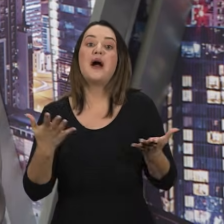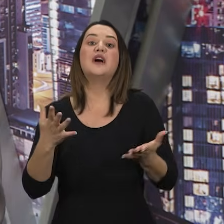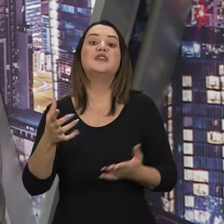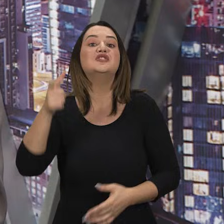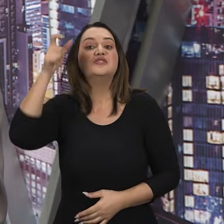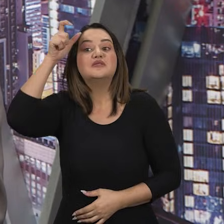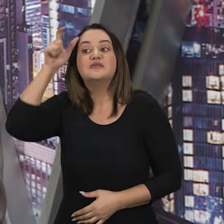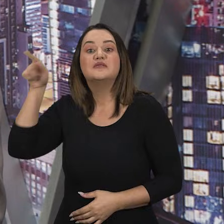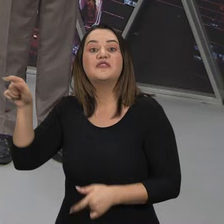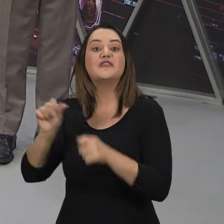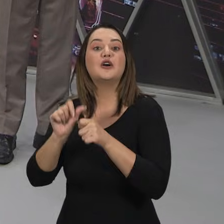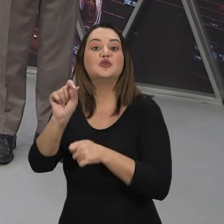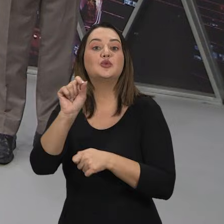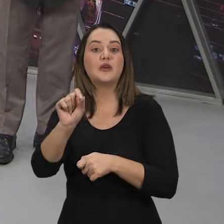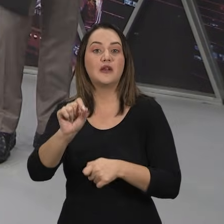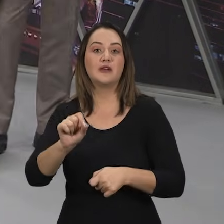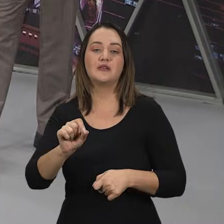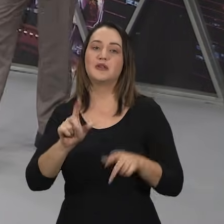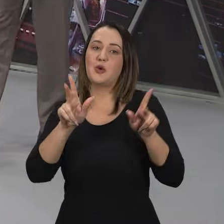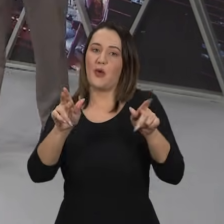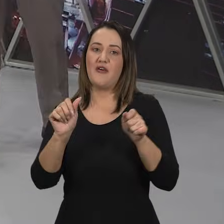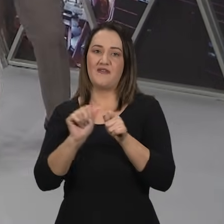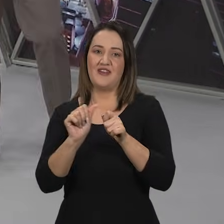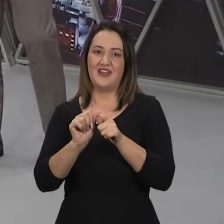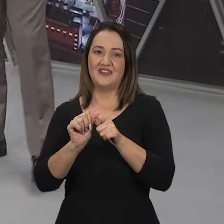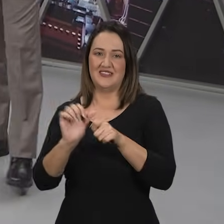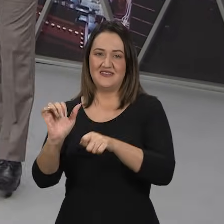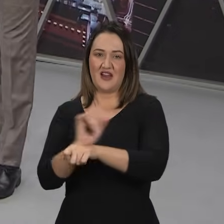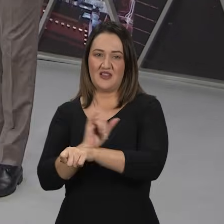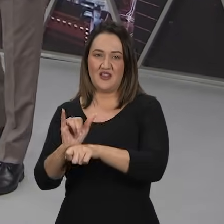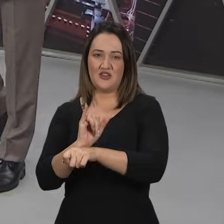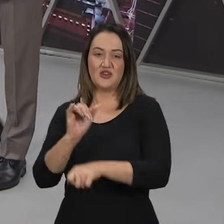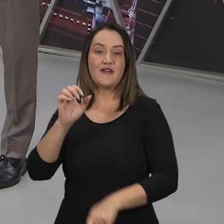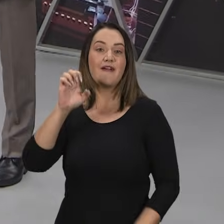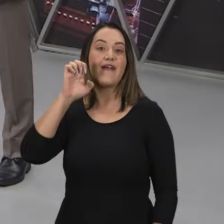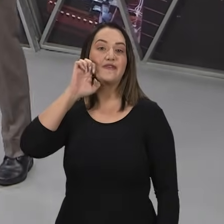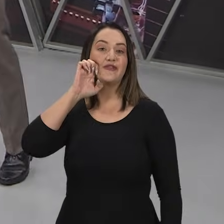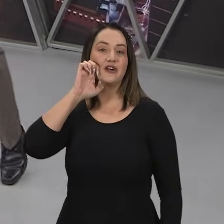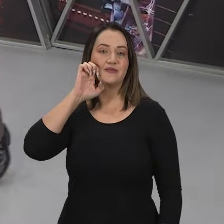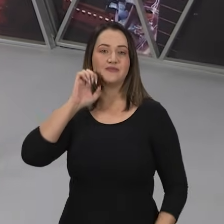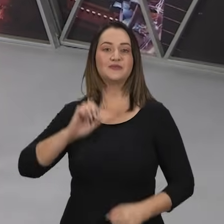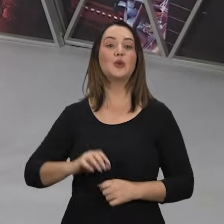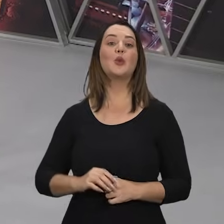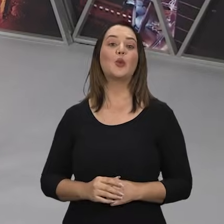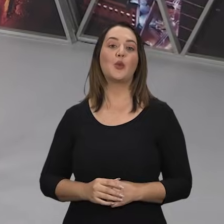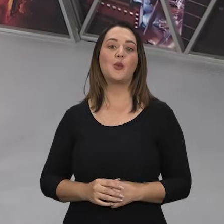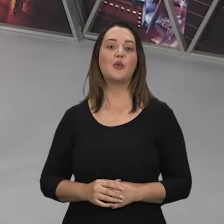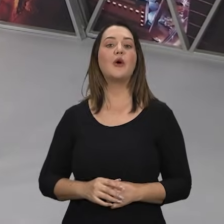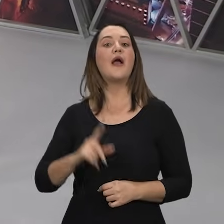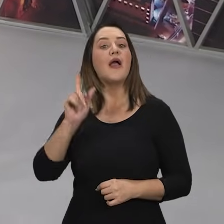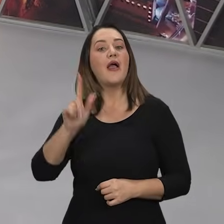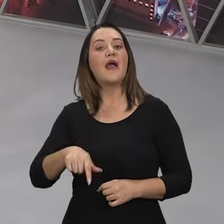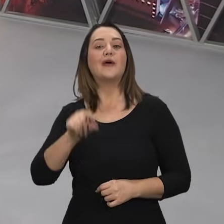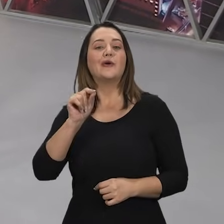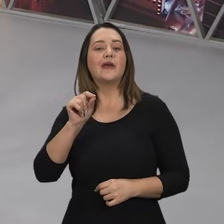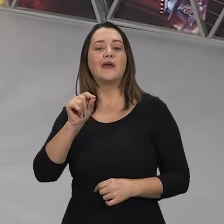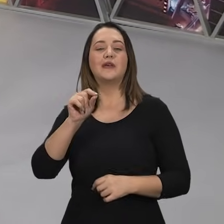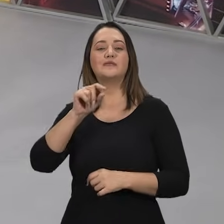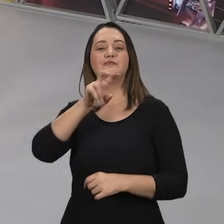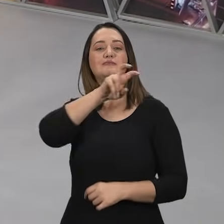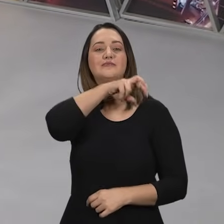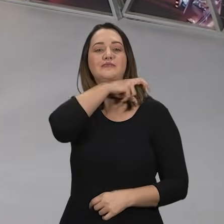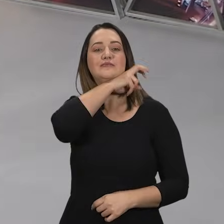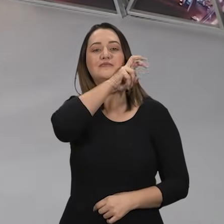mostrar. Ele faz como ele fez com Eva. Ele chegou até Eva usando um